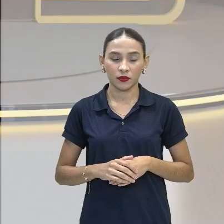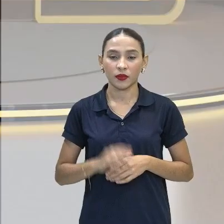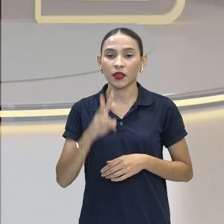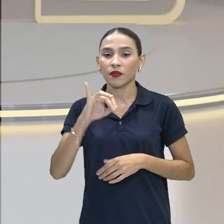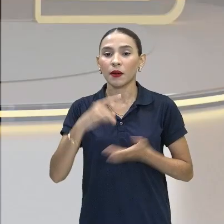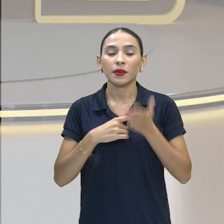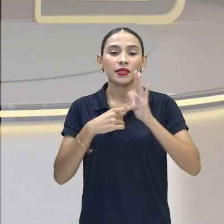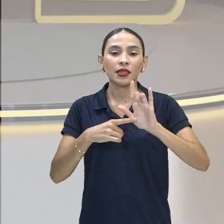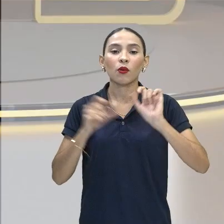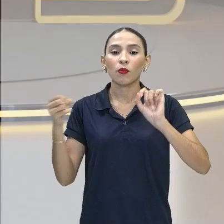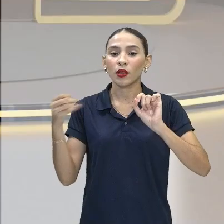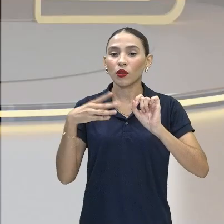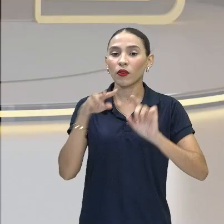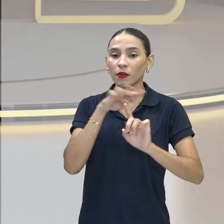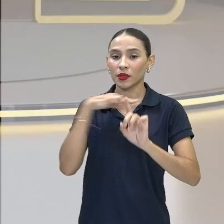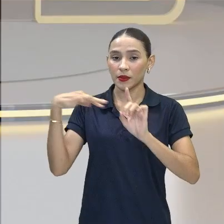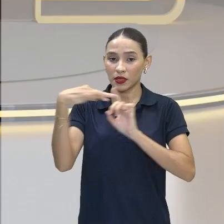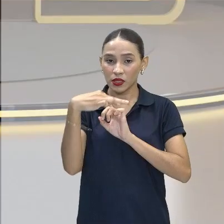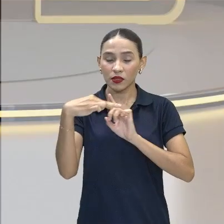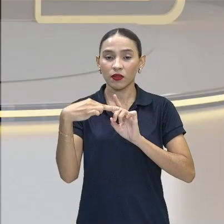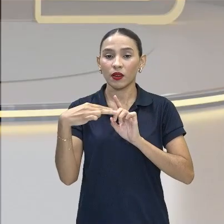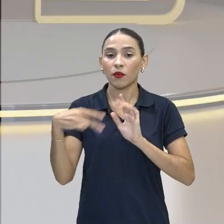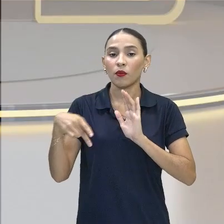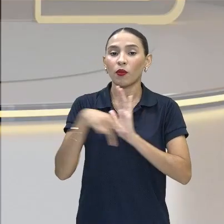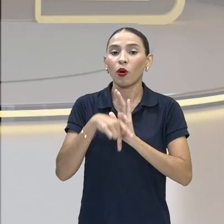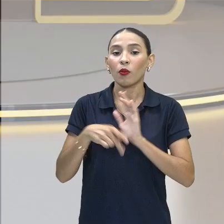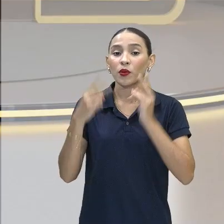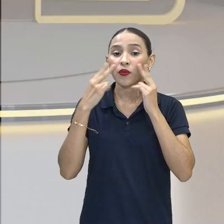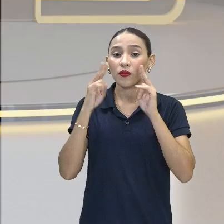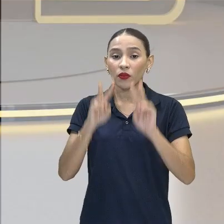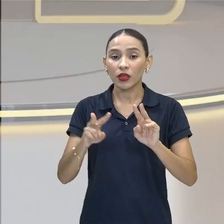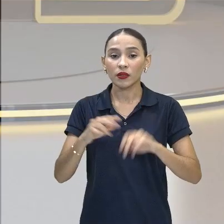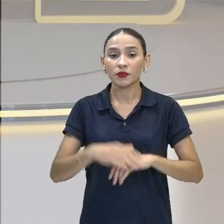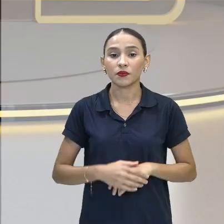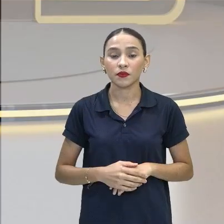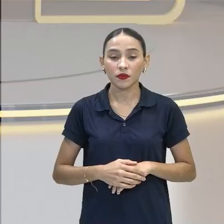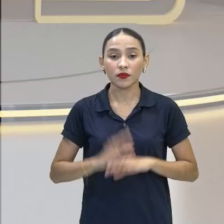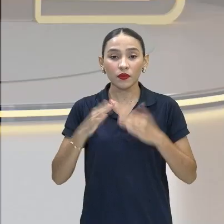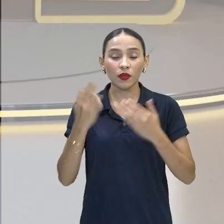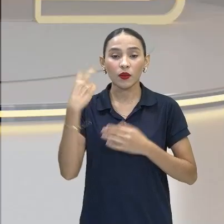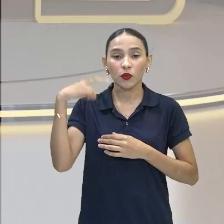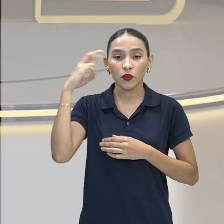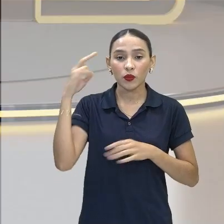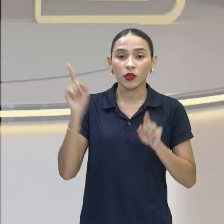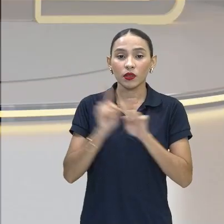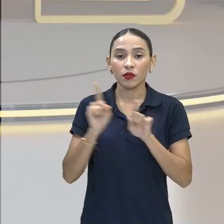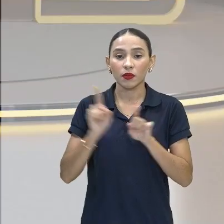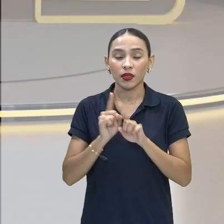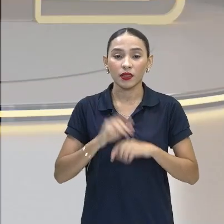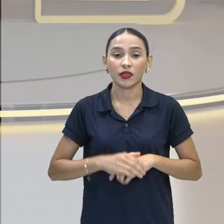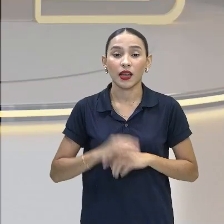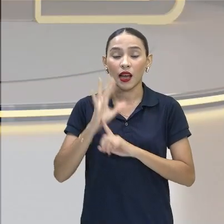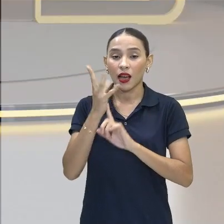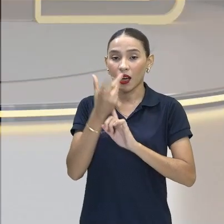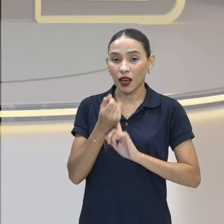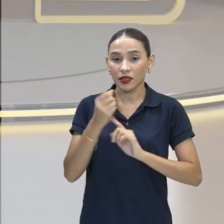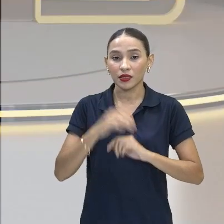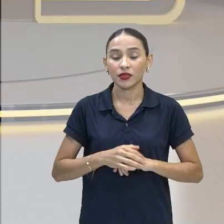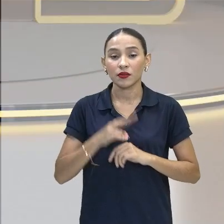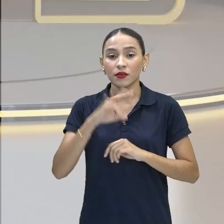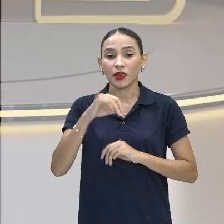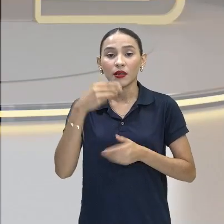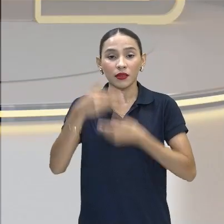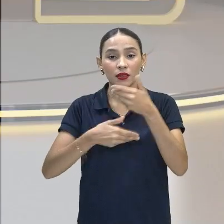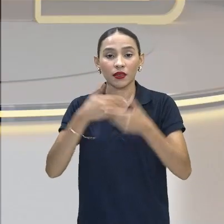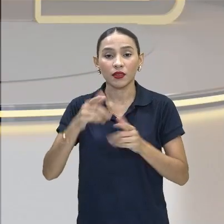uma nova visão, uma nova forma de ver, né? Então, é uma cultura que vem a arte, que vai dizer assim,